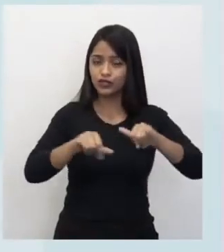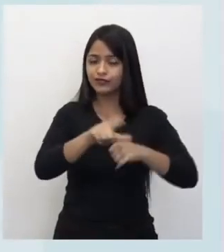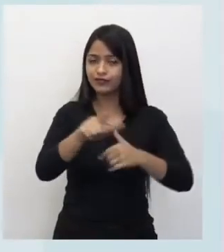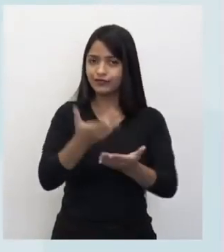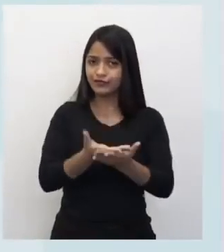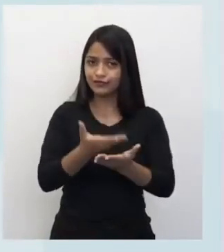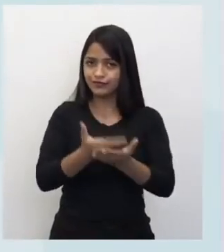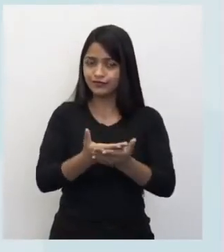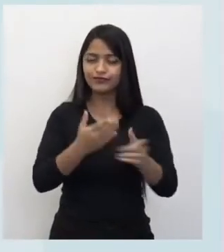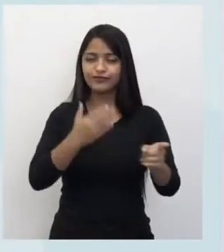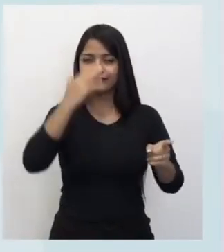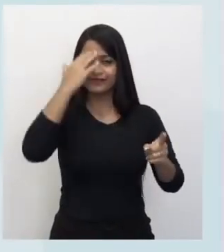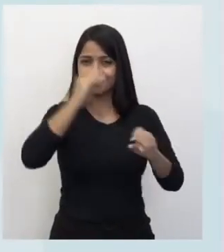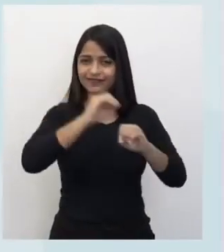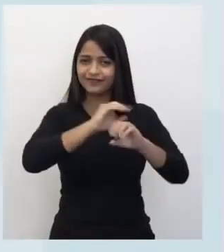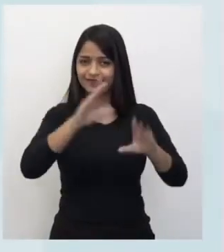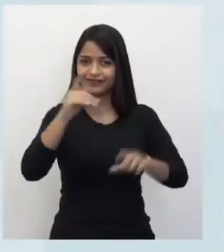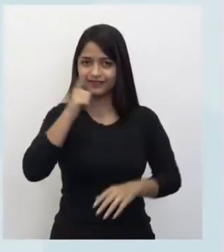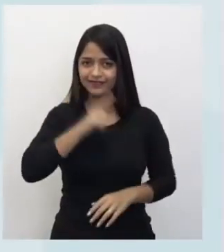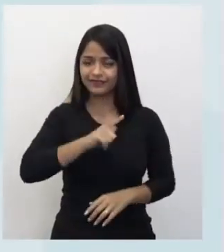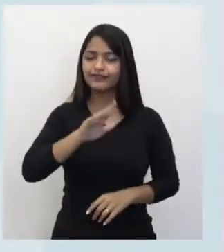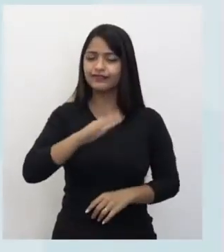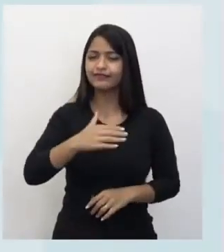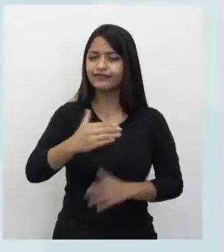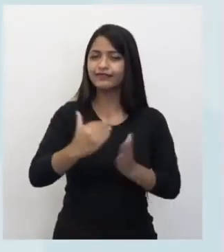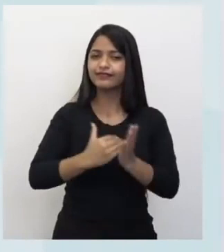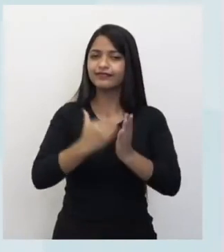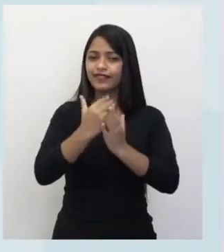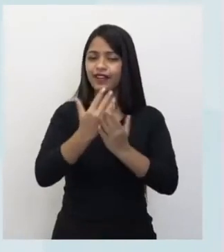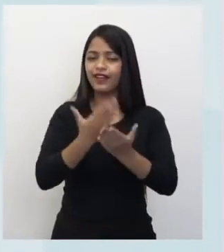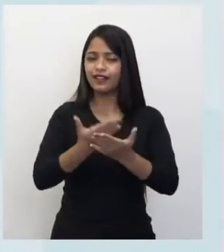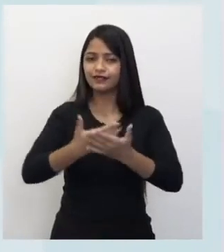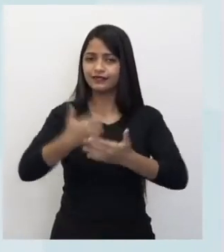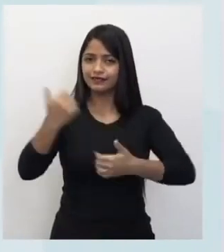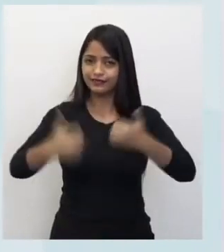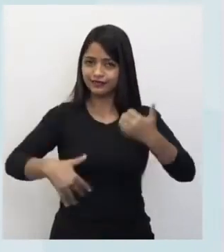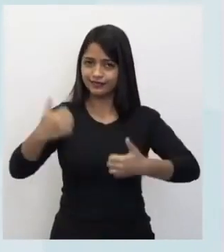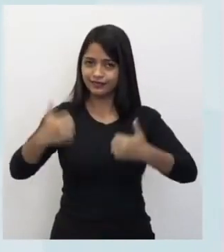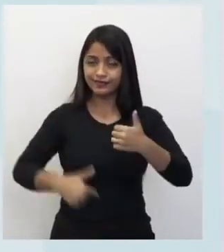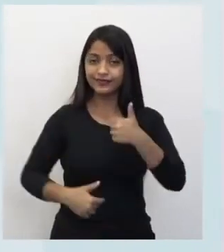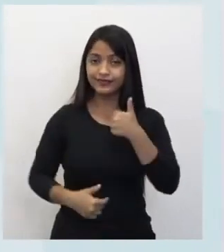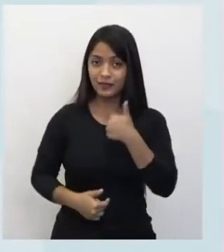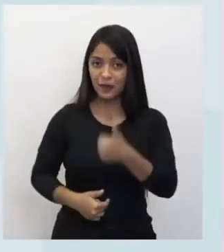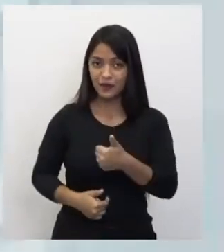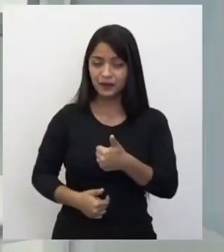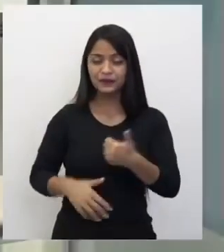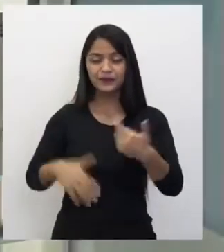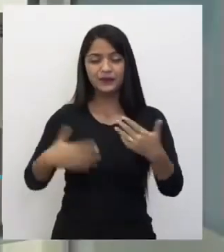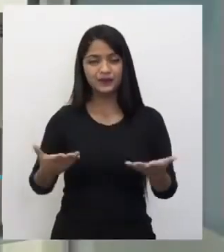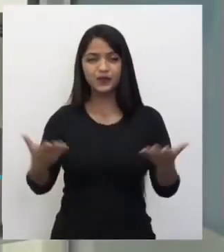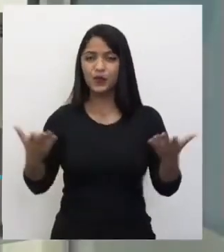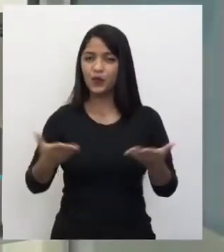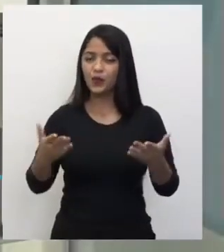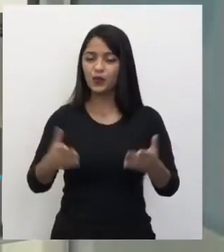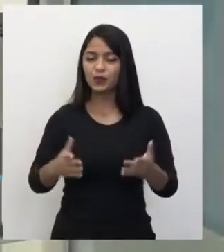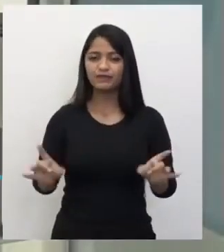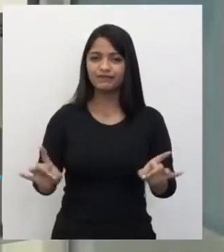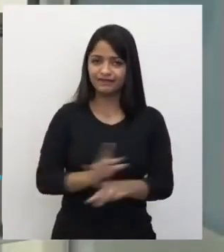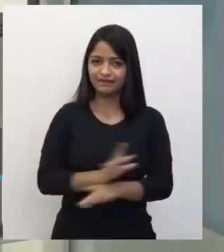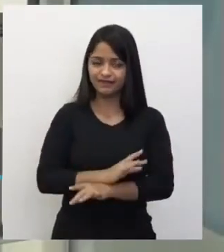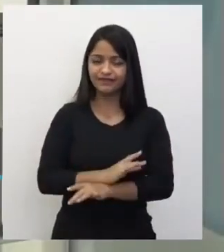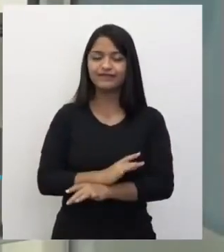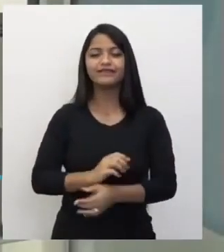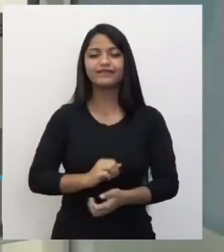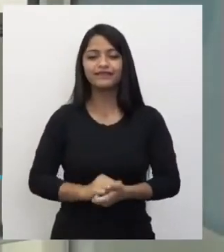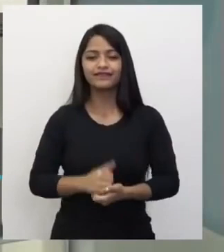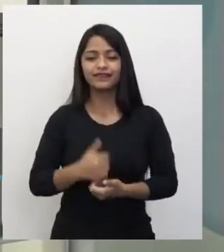eles. Mas nós vamos ainda abordar bastante isso nas nossas aulas, nessa sequência didática, tá bom? Por hoje foi só, meus amores.